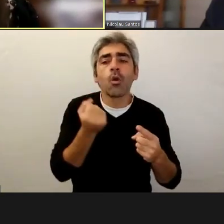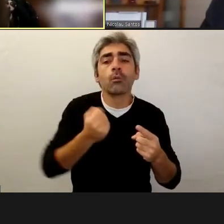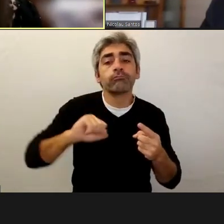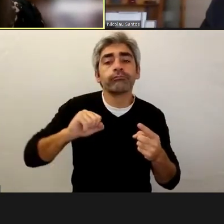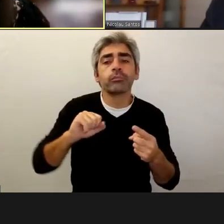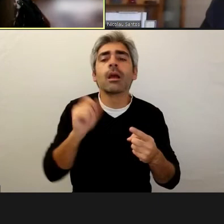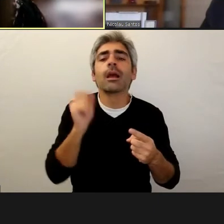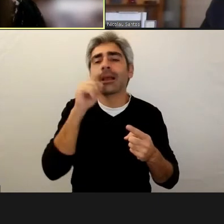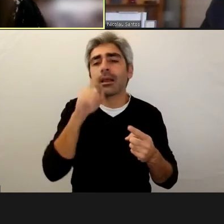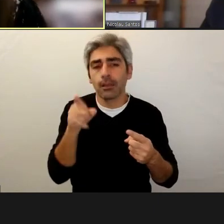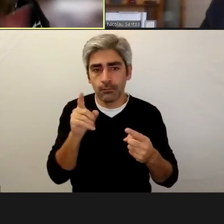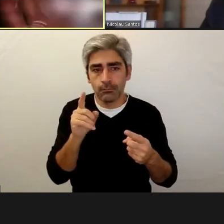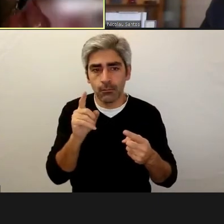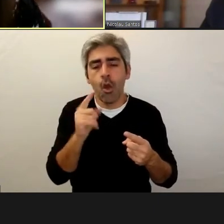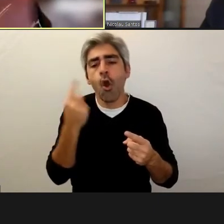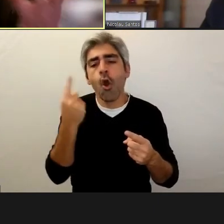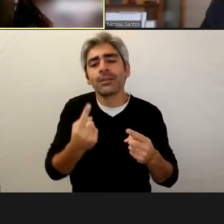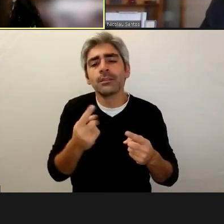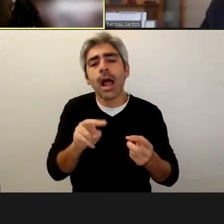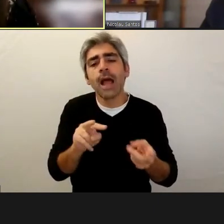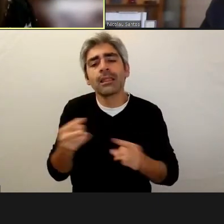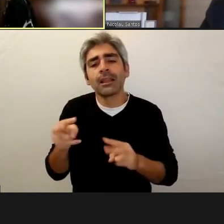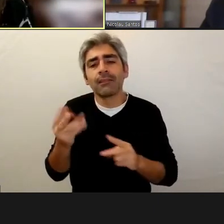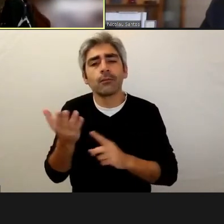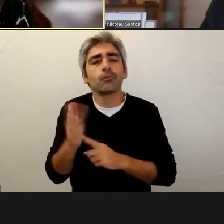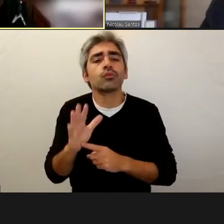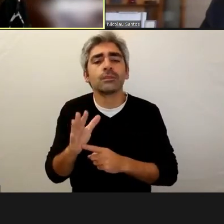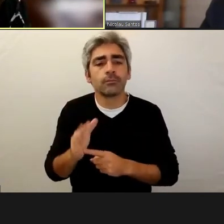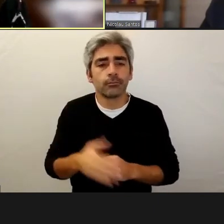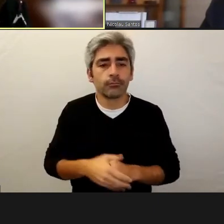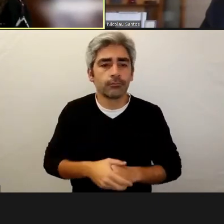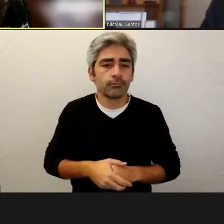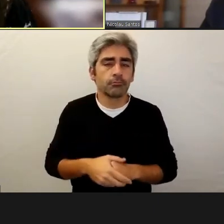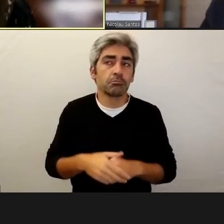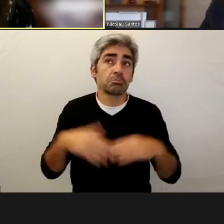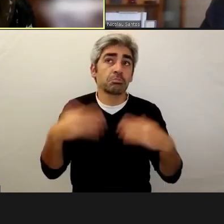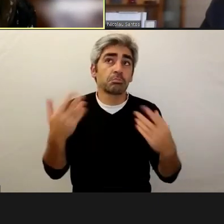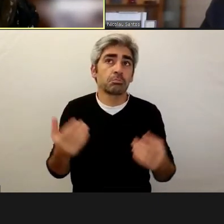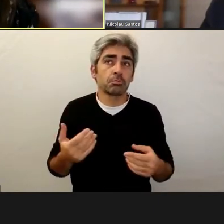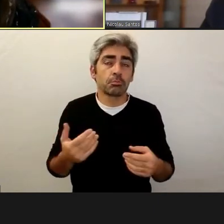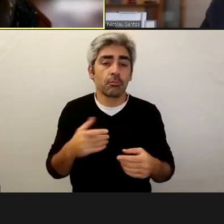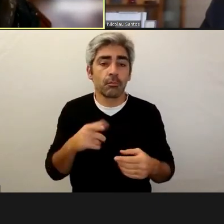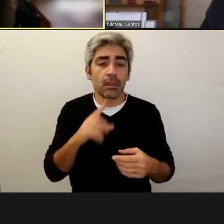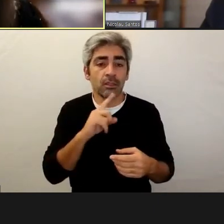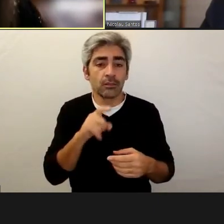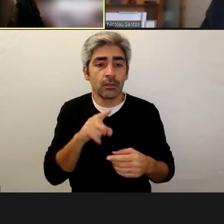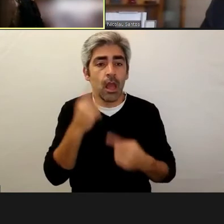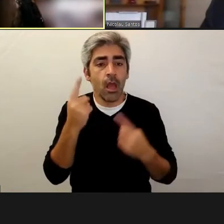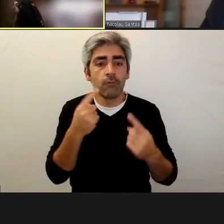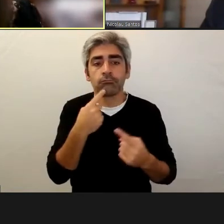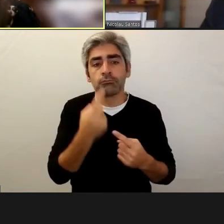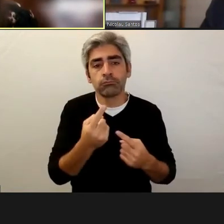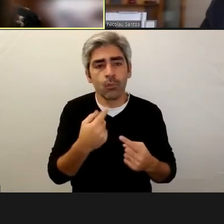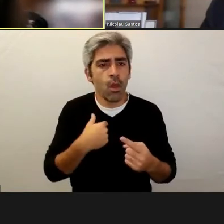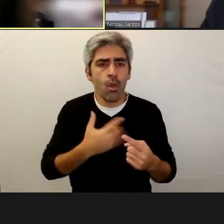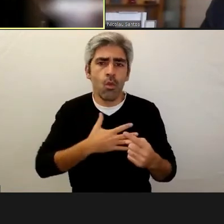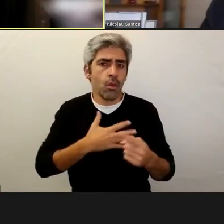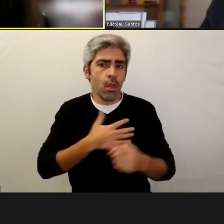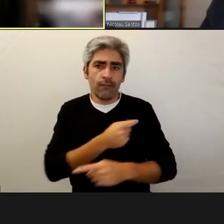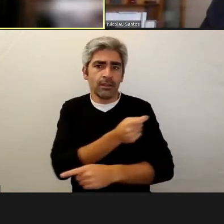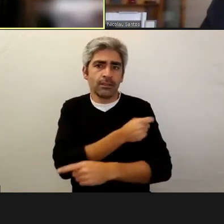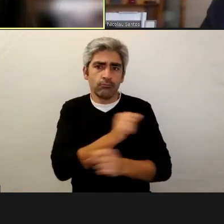tipo de obrigações alternativas, e eu estou a pensar, por exemplo, em relação à questão de alguém invocar uma objeção à